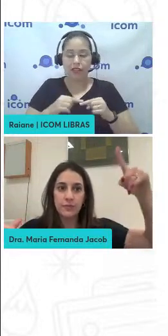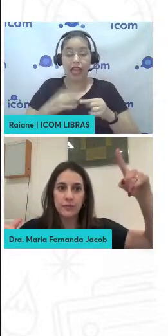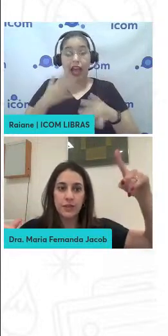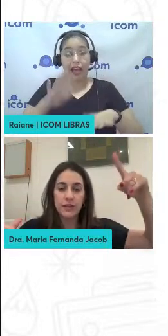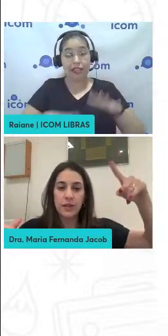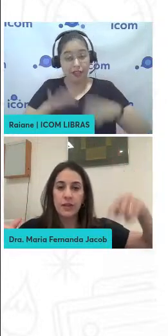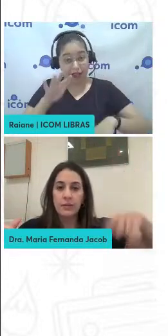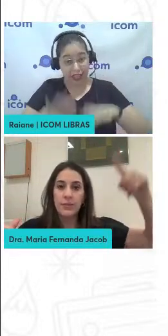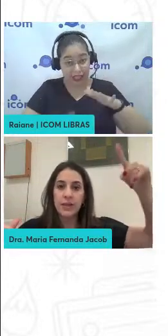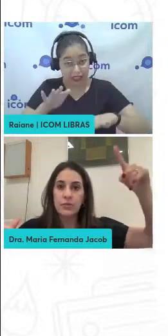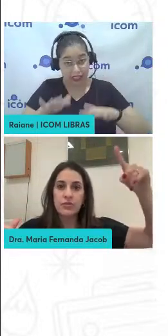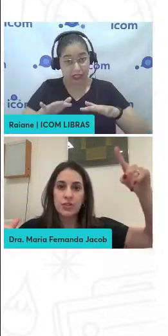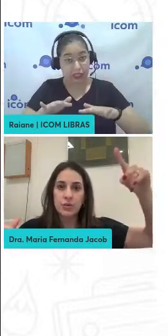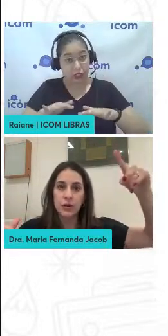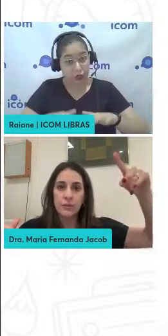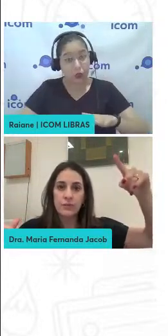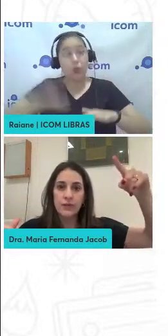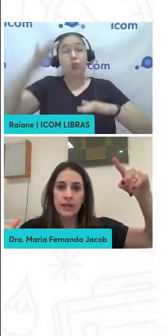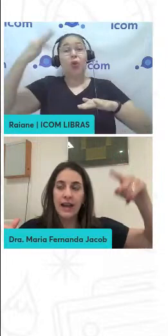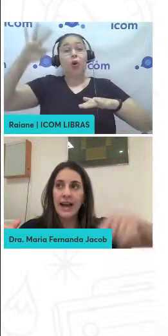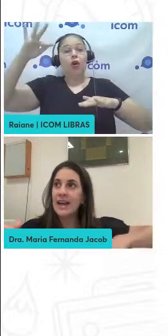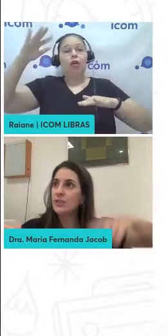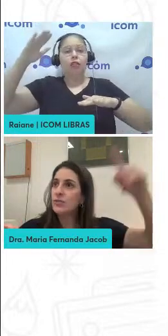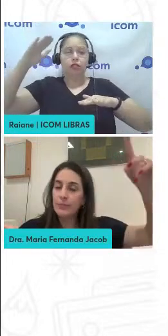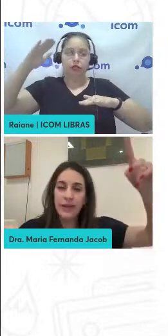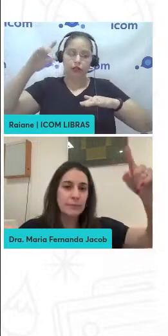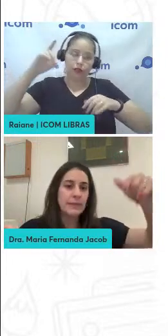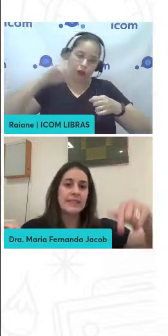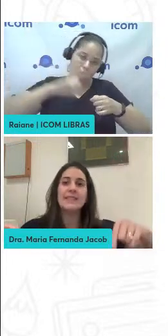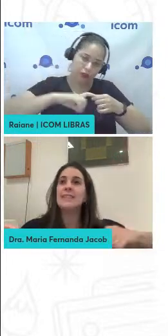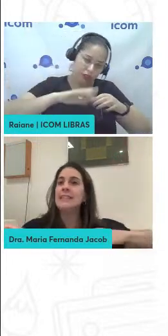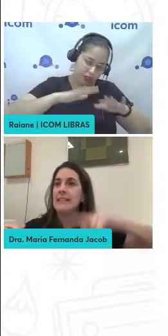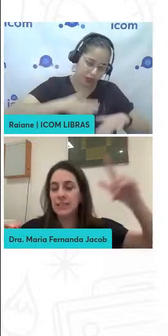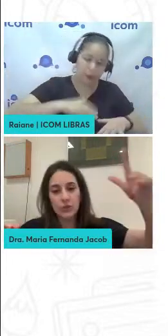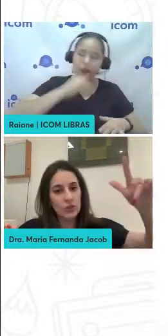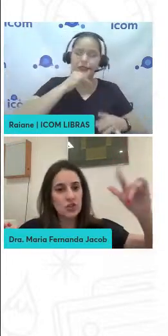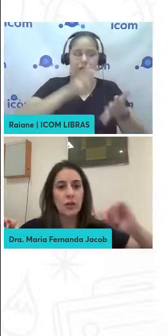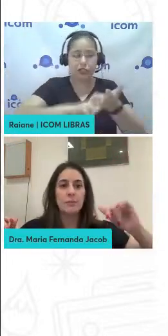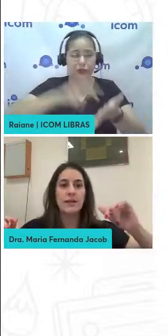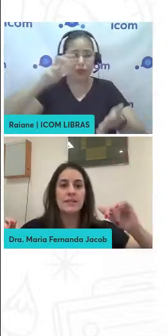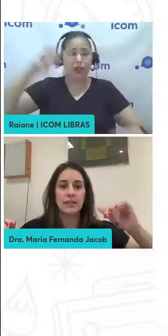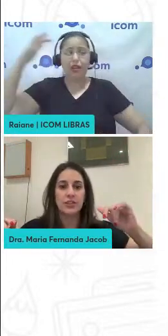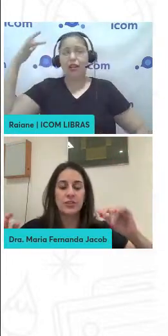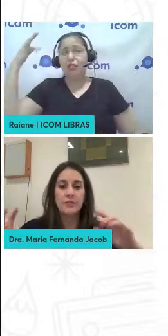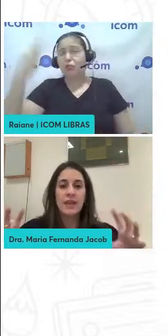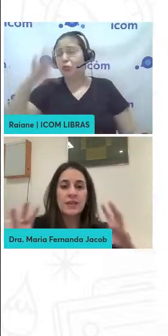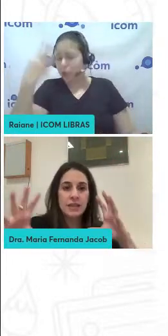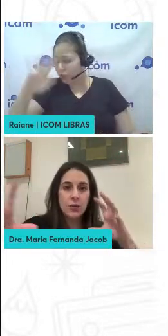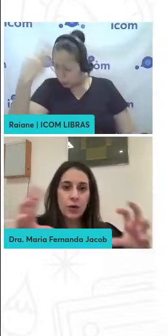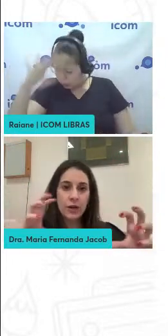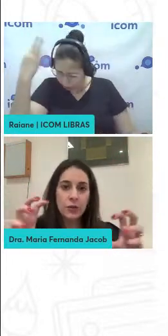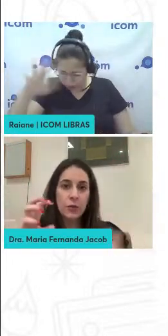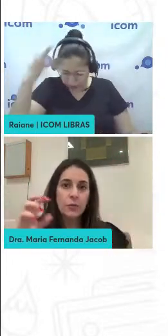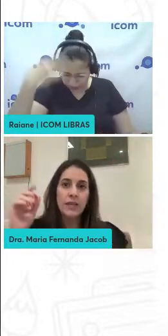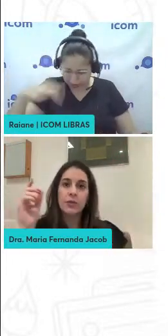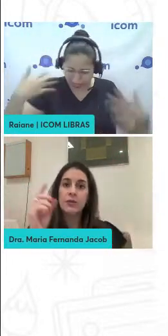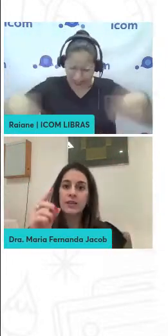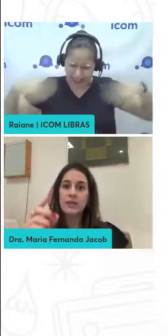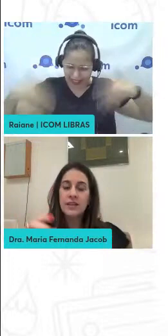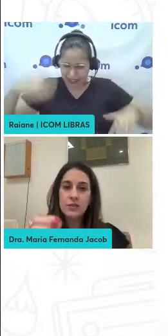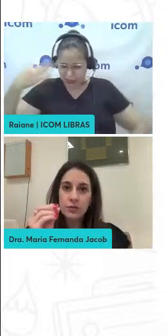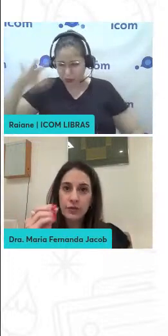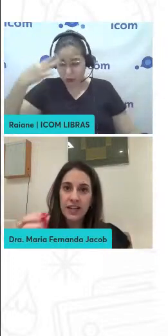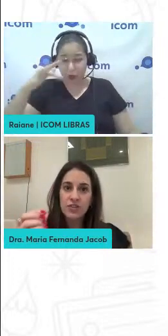Picos. Picos de dor. Pela manhã a dor sobe bastante. Vocês concordam